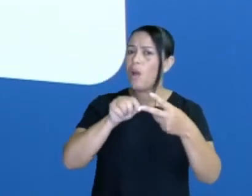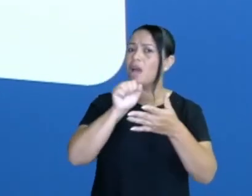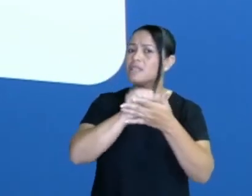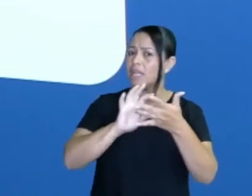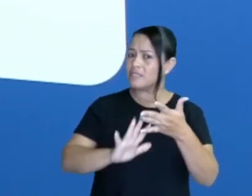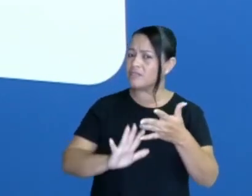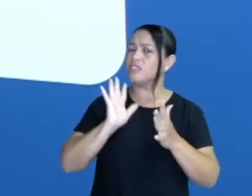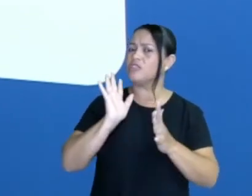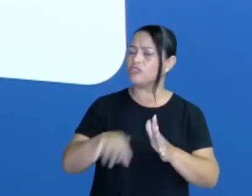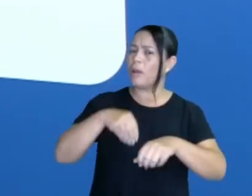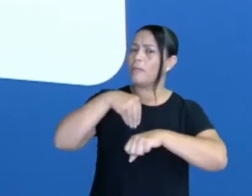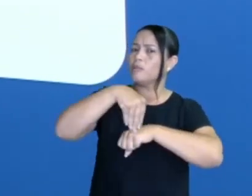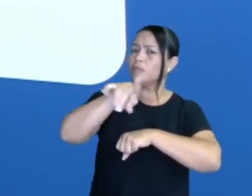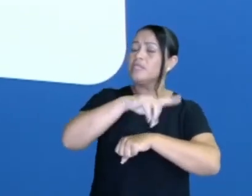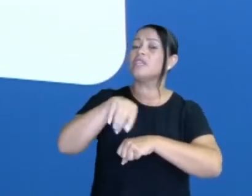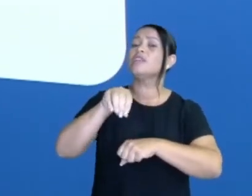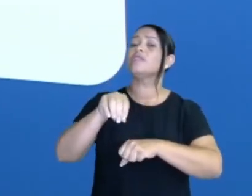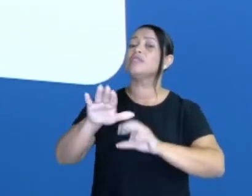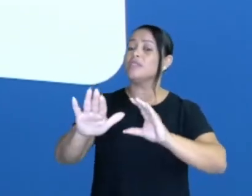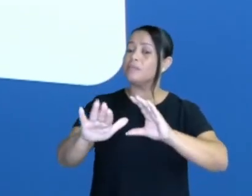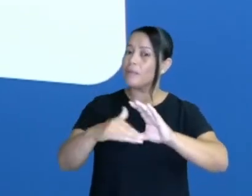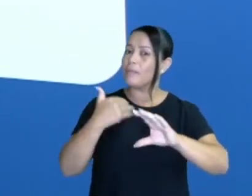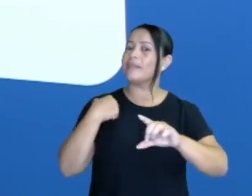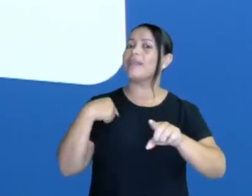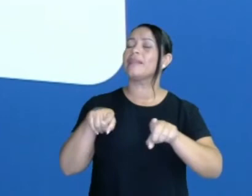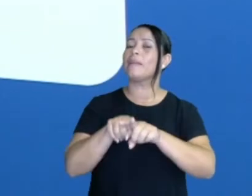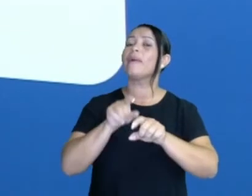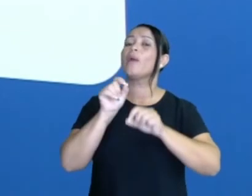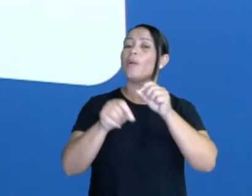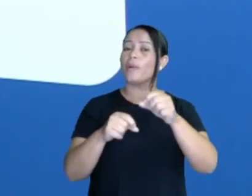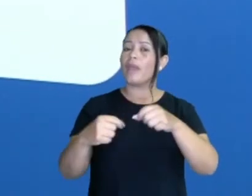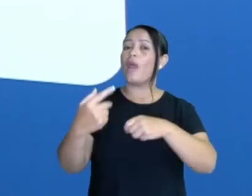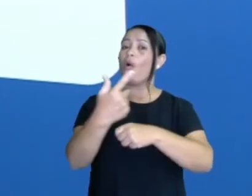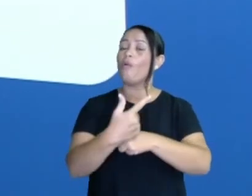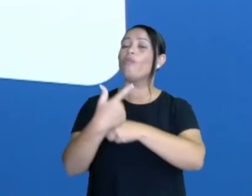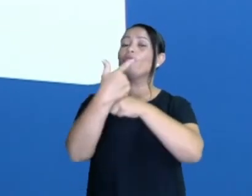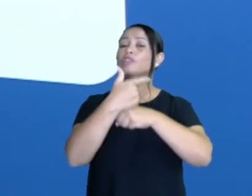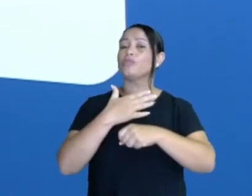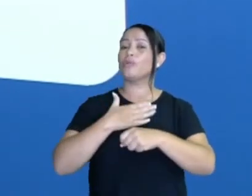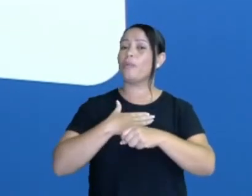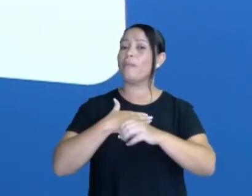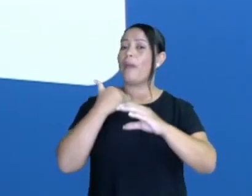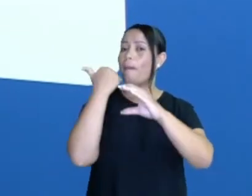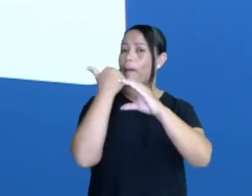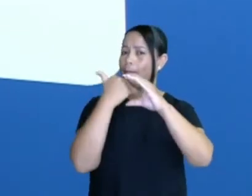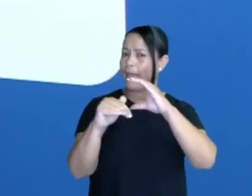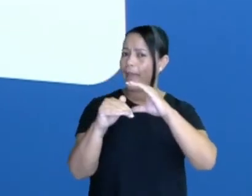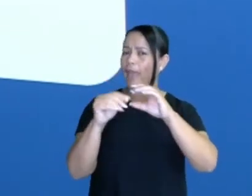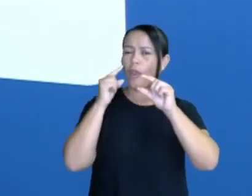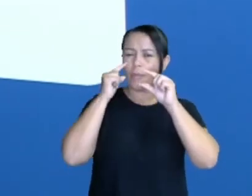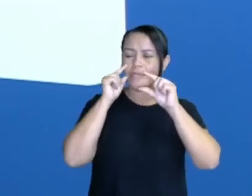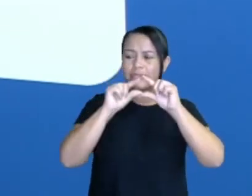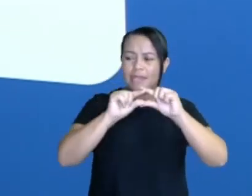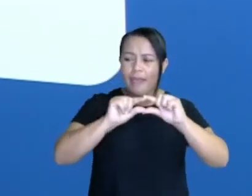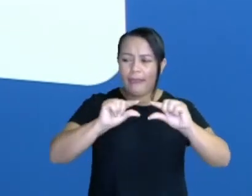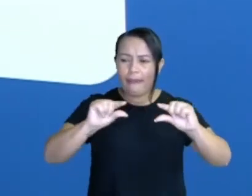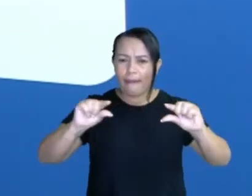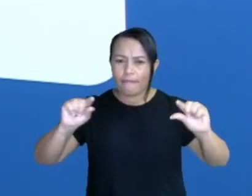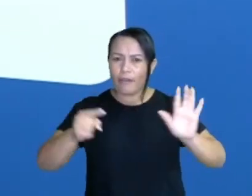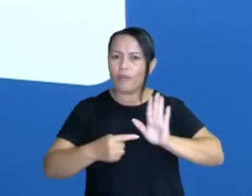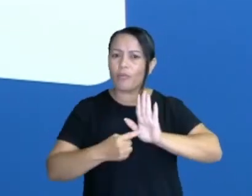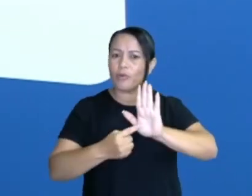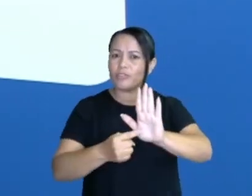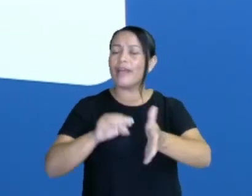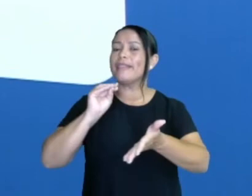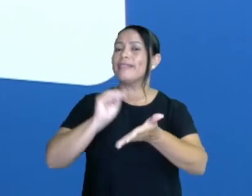vocês? E vocês me mandarem o vídeo no meu e-mail, que vai passar aqui embaixo, ó, novamente para quem não fez e